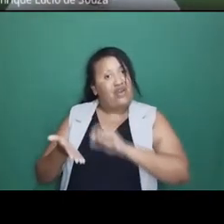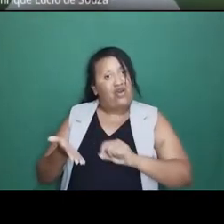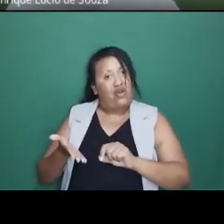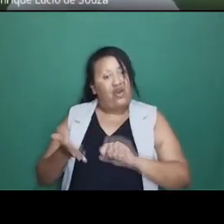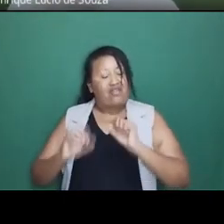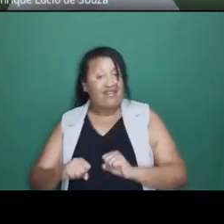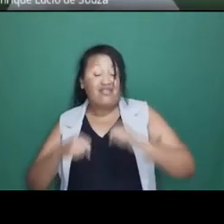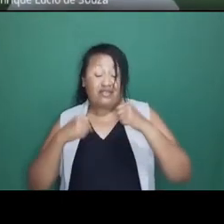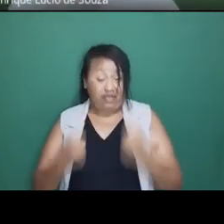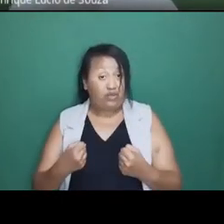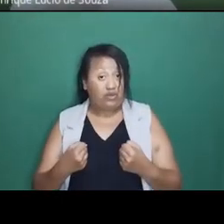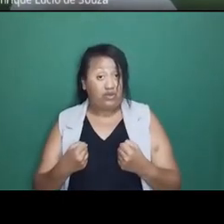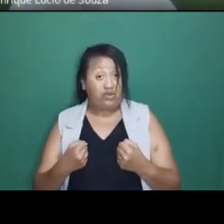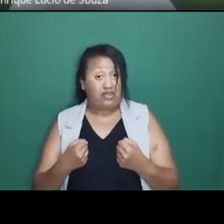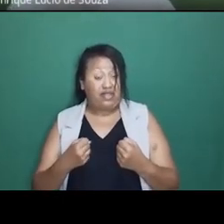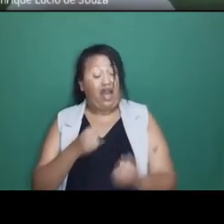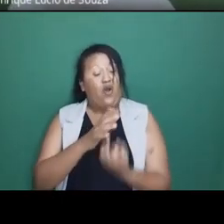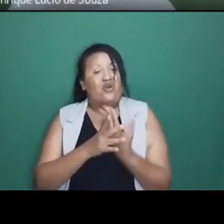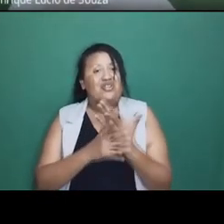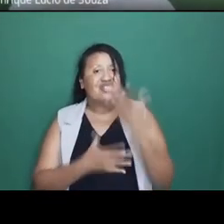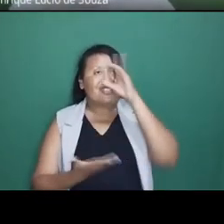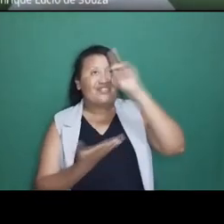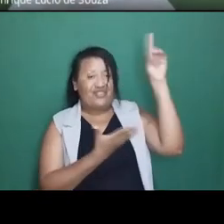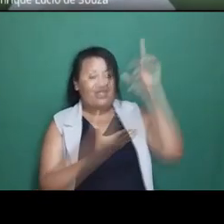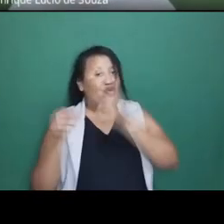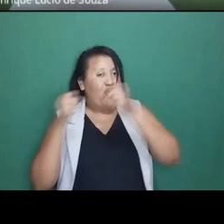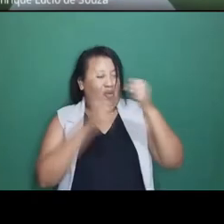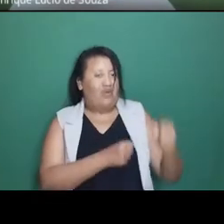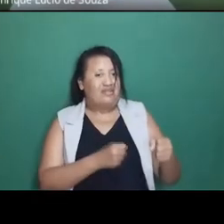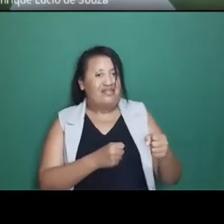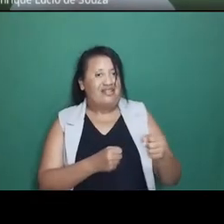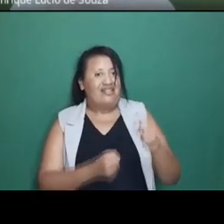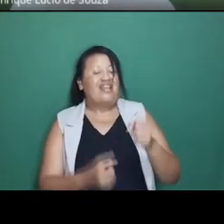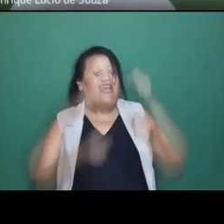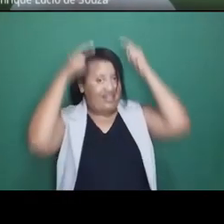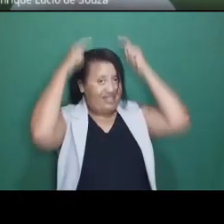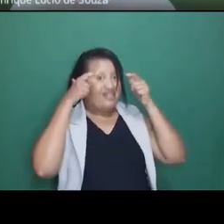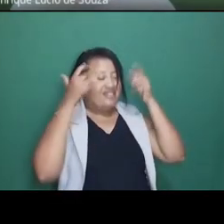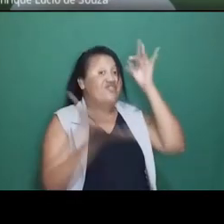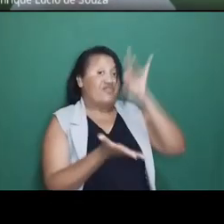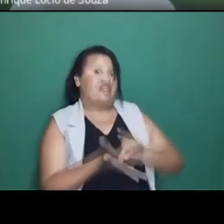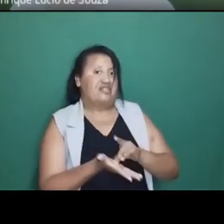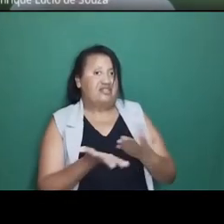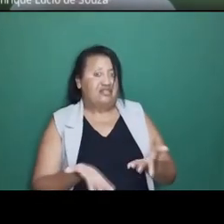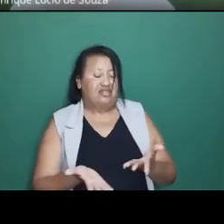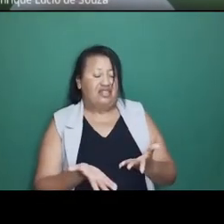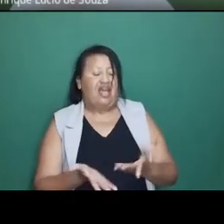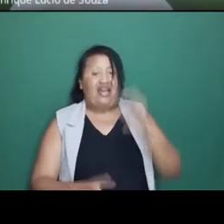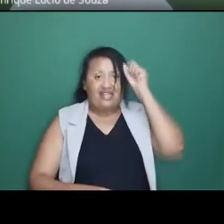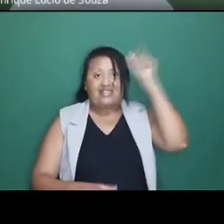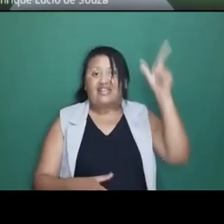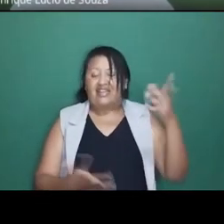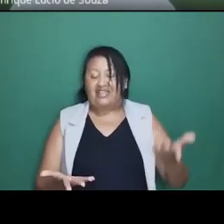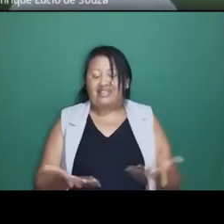defendeu a origem Divina do poder real Então essa é a primeira Ideia é deixar que você